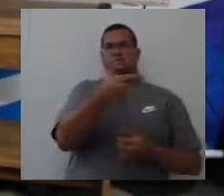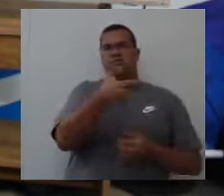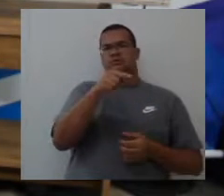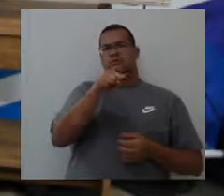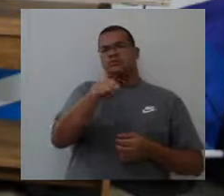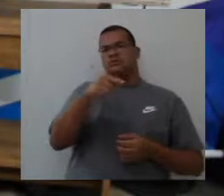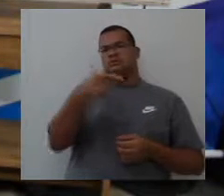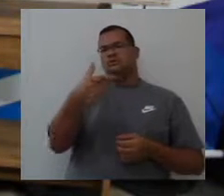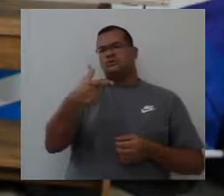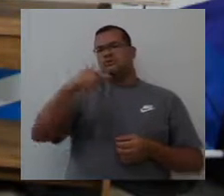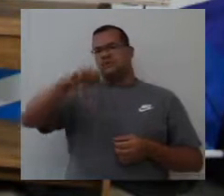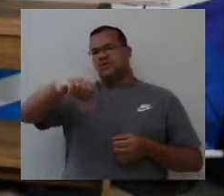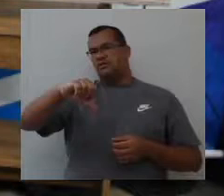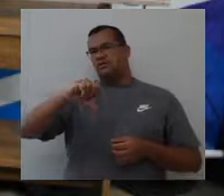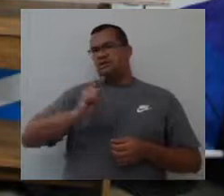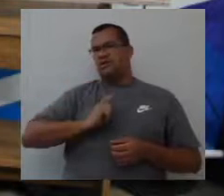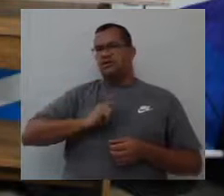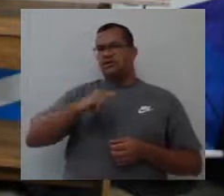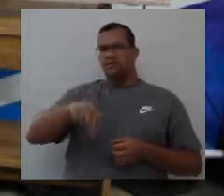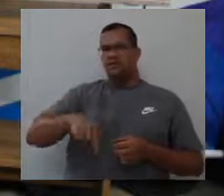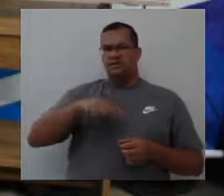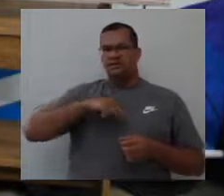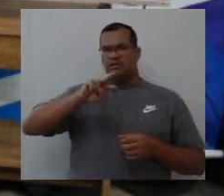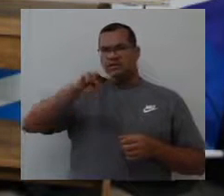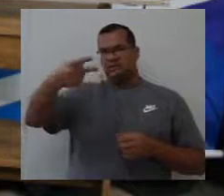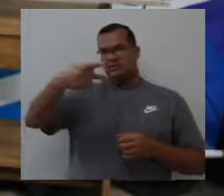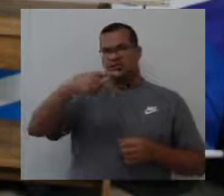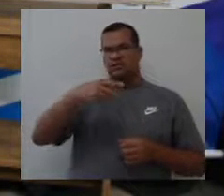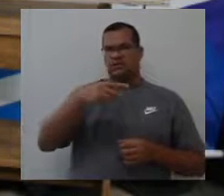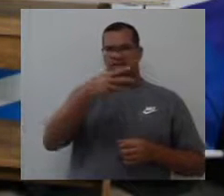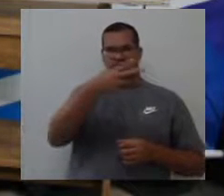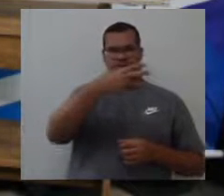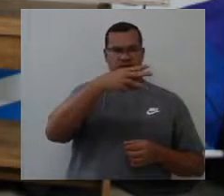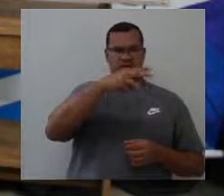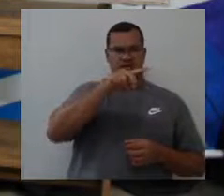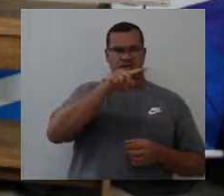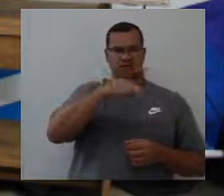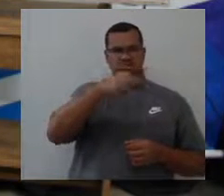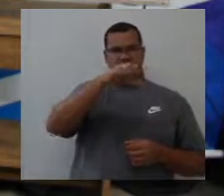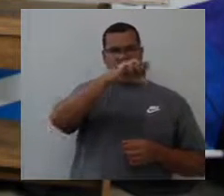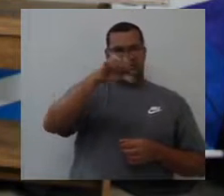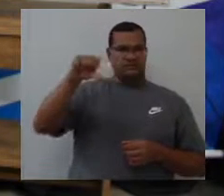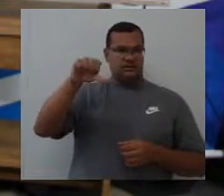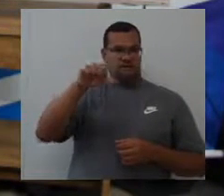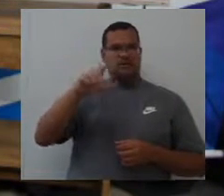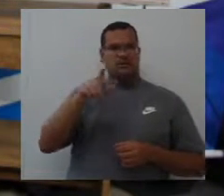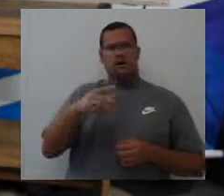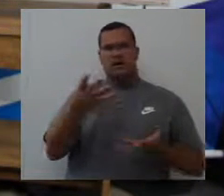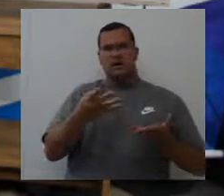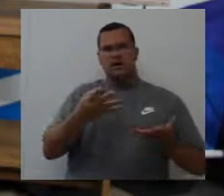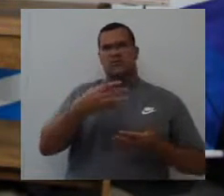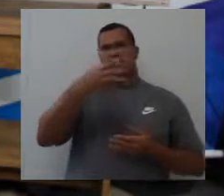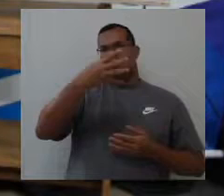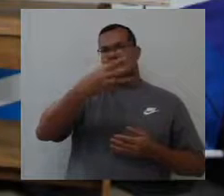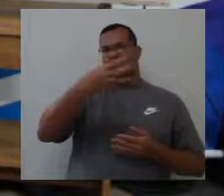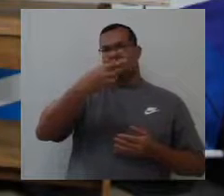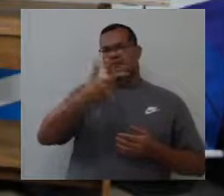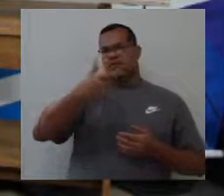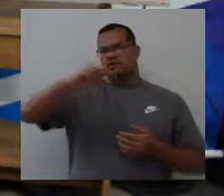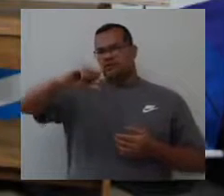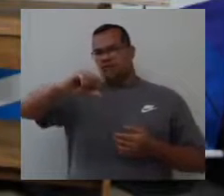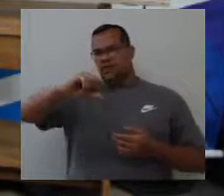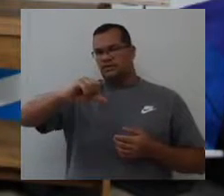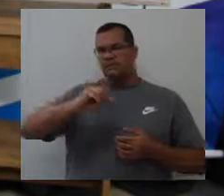2,29. Tu percebeu que teve um aumento no preço da gasolina, que era 3,99, passou para 4,29, beleza?